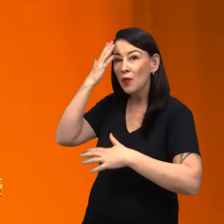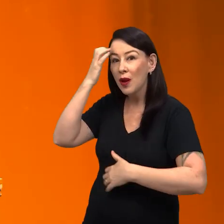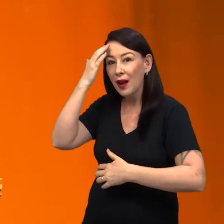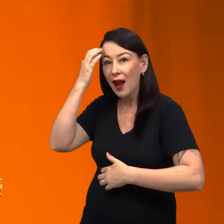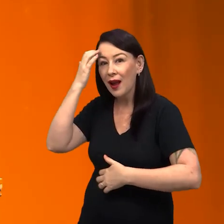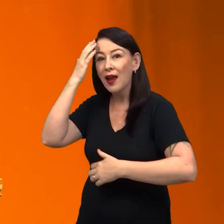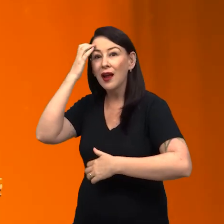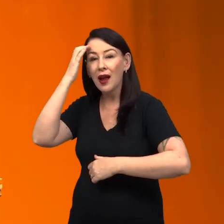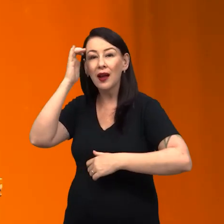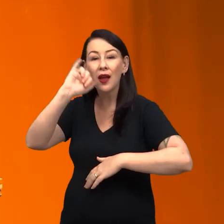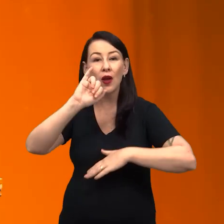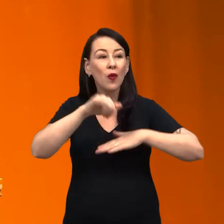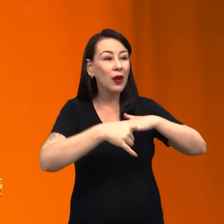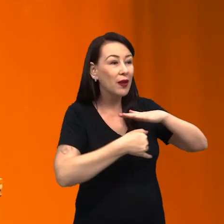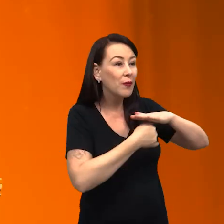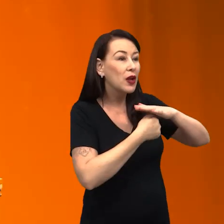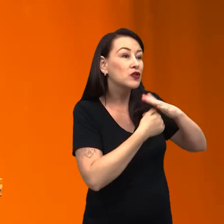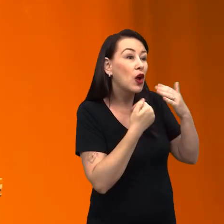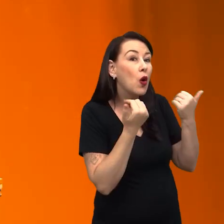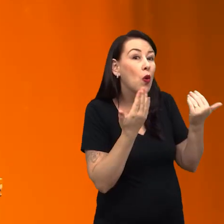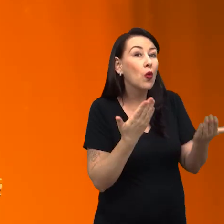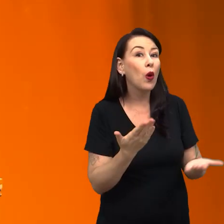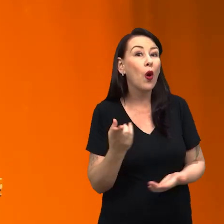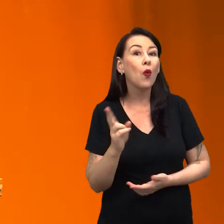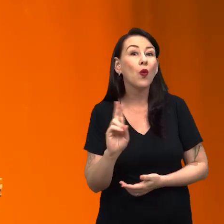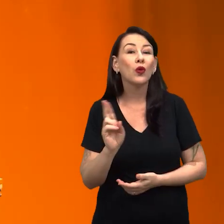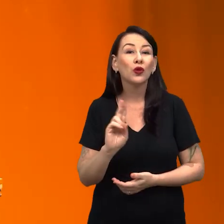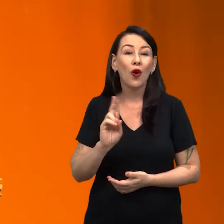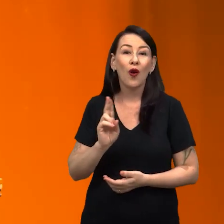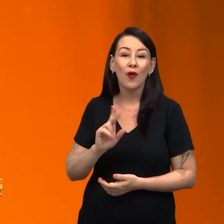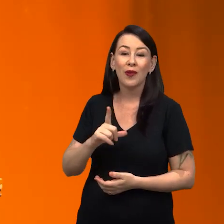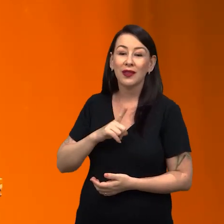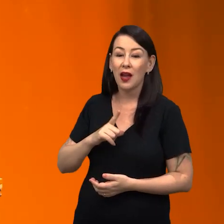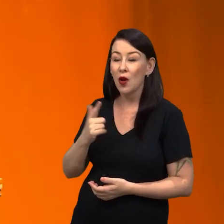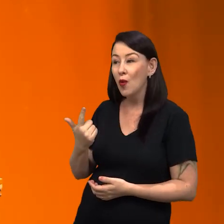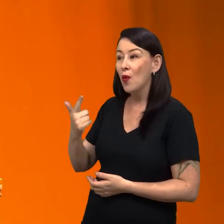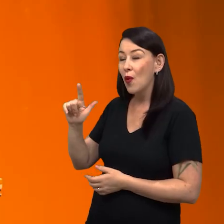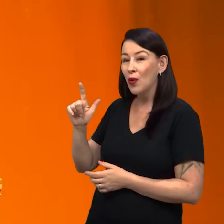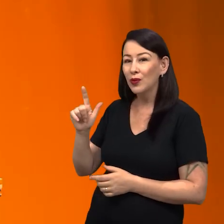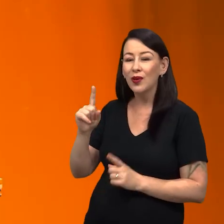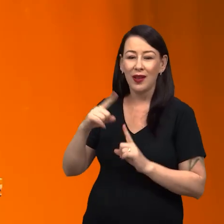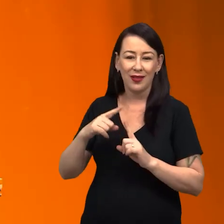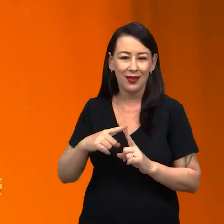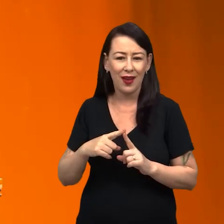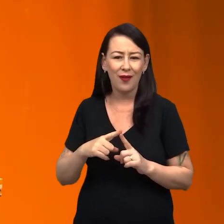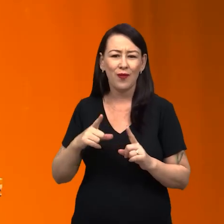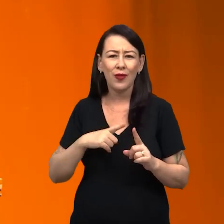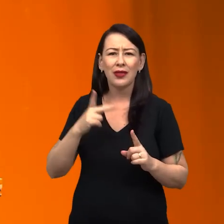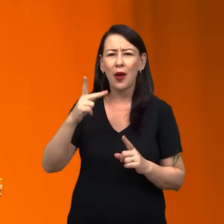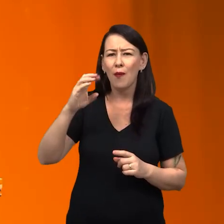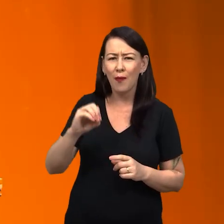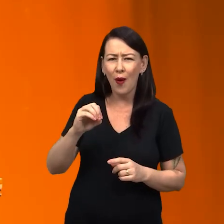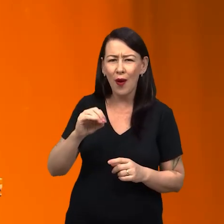macaquinho, debaixo de uma torre, um homem a vender garapa, o outro a vender licor. Tempo de